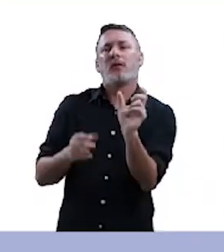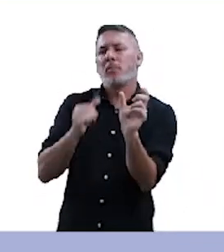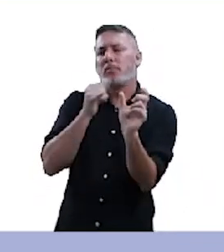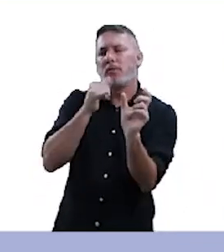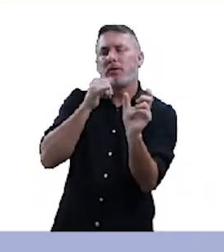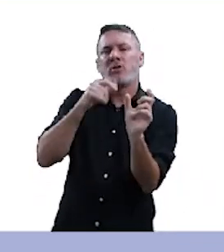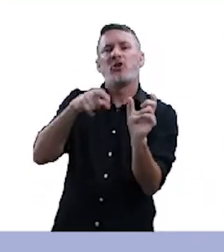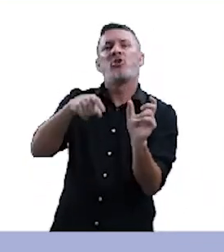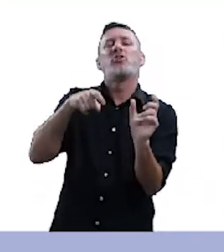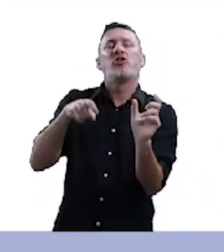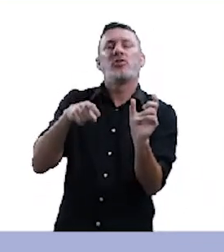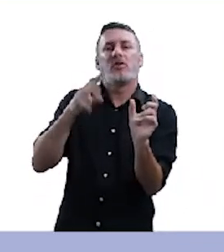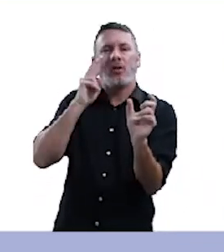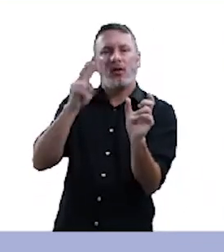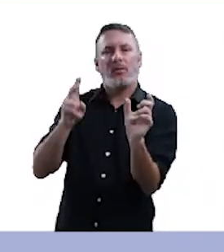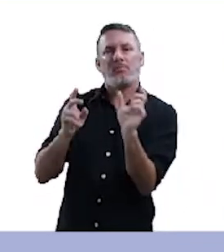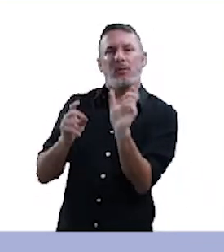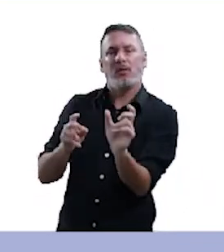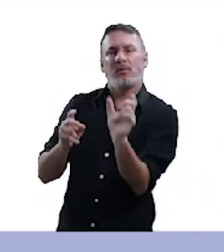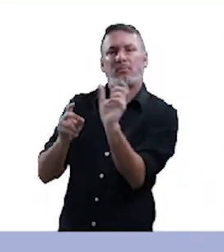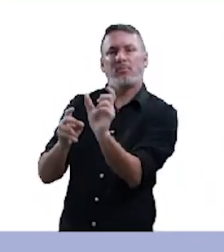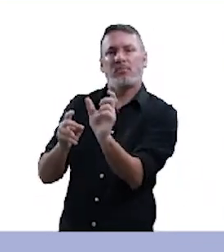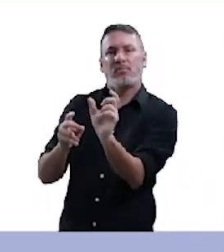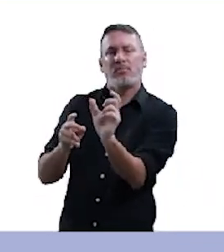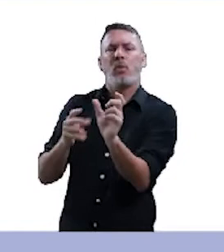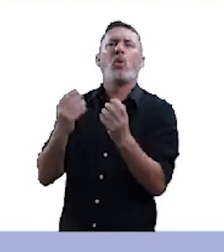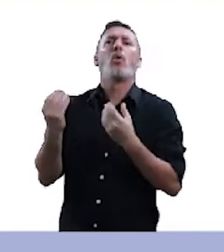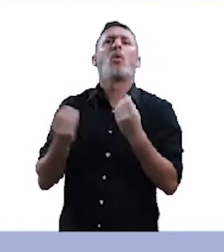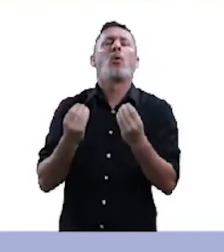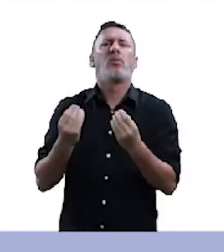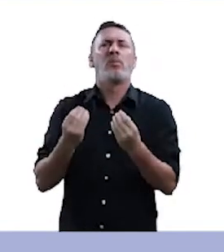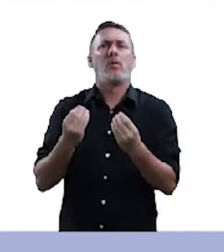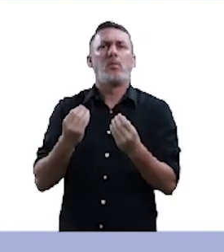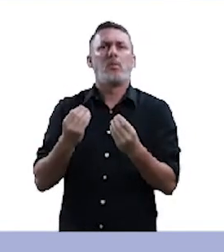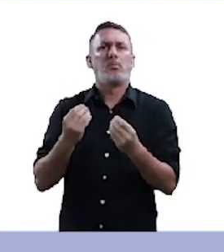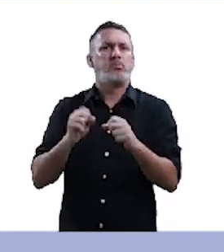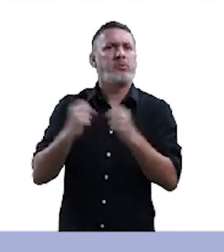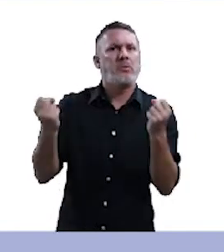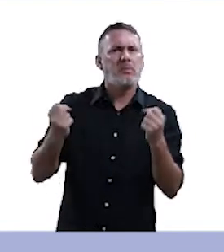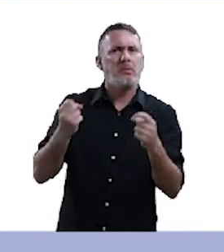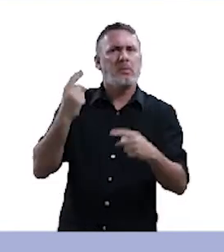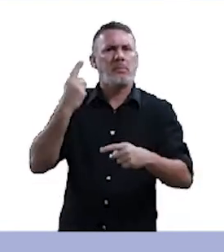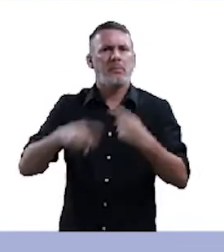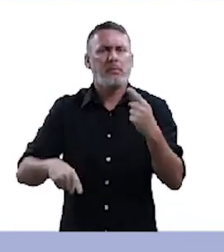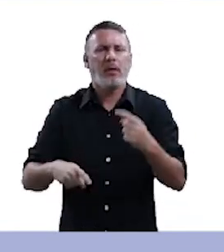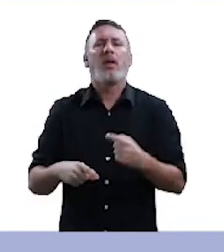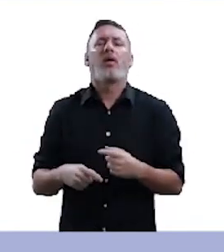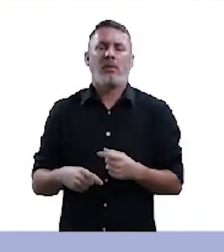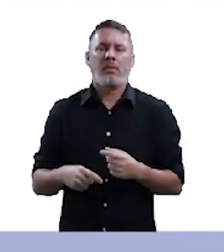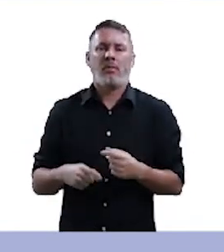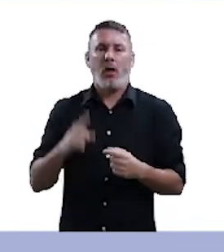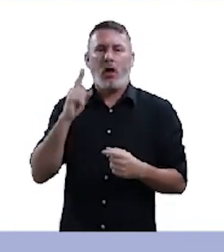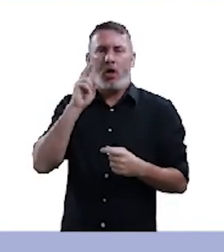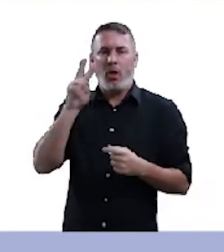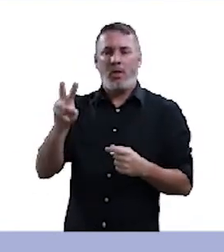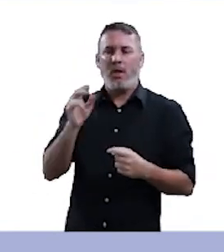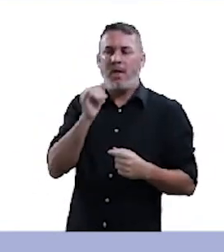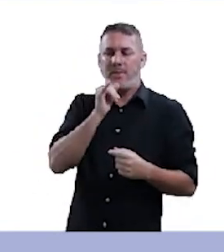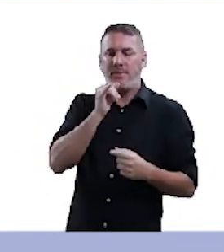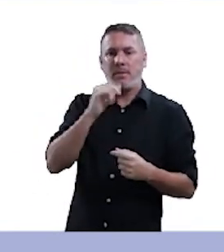X inviabiliza Y. Como assim, prof? A cultura de violência